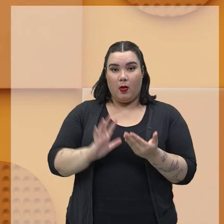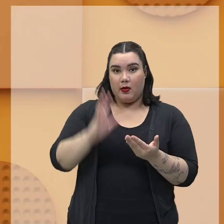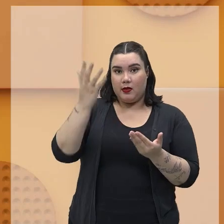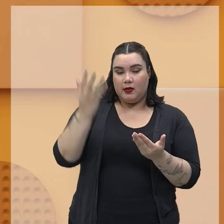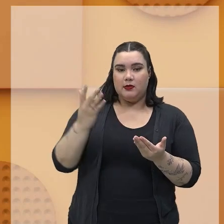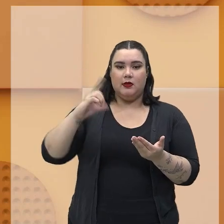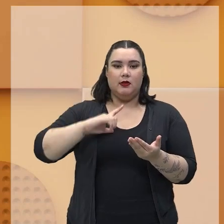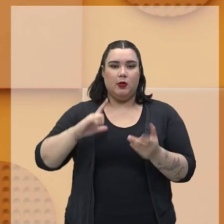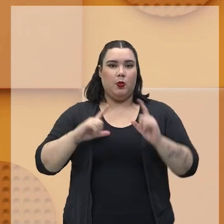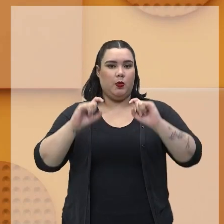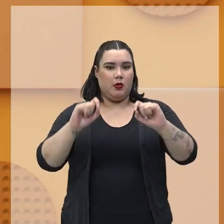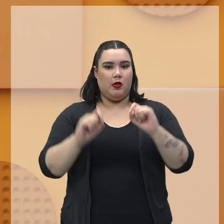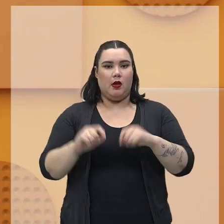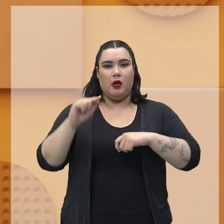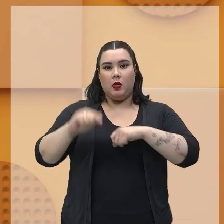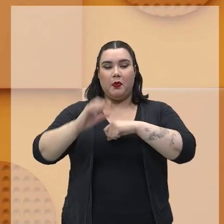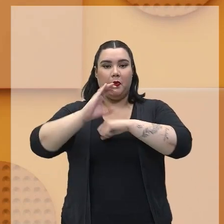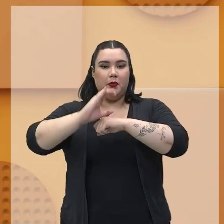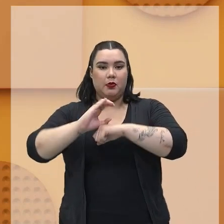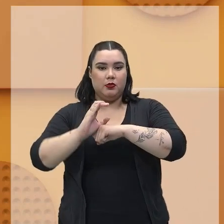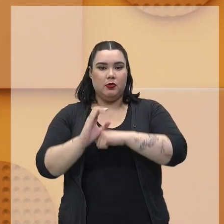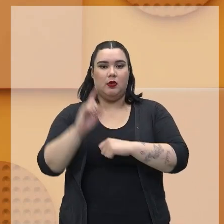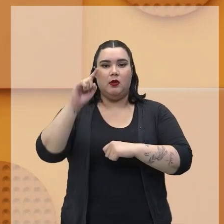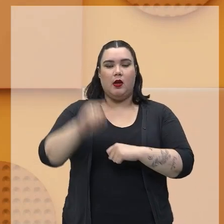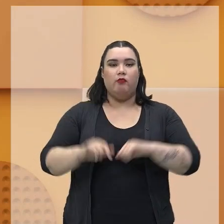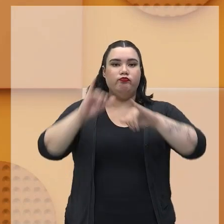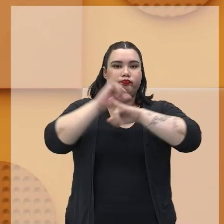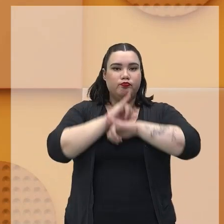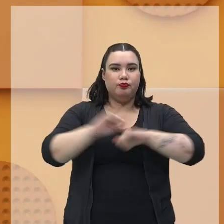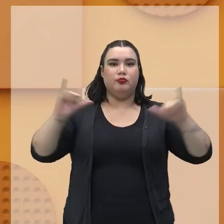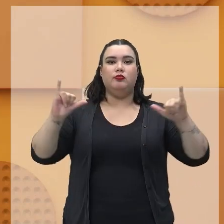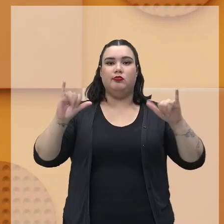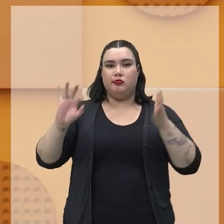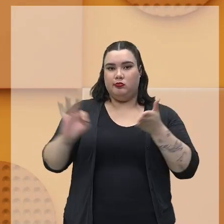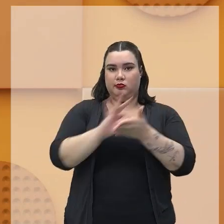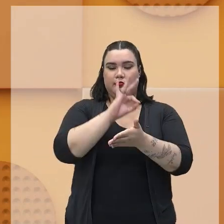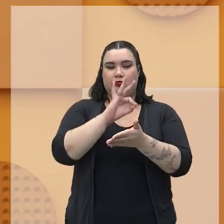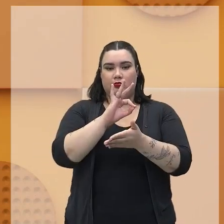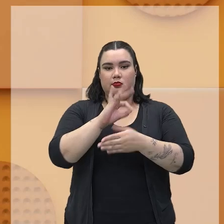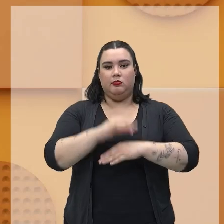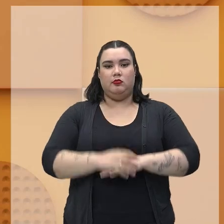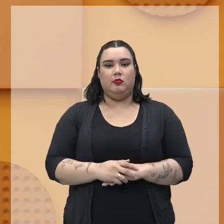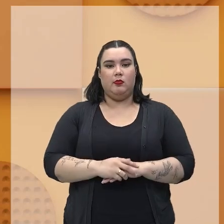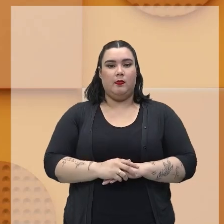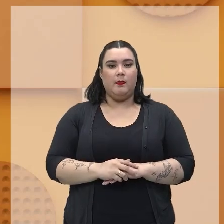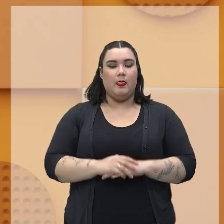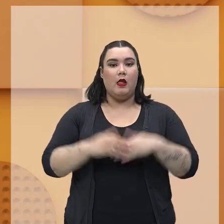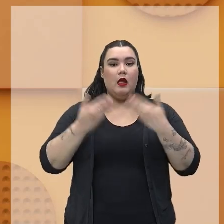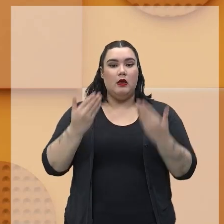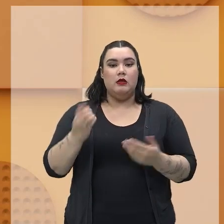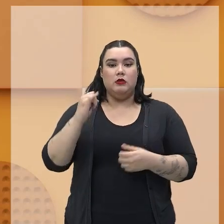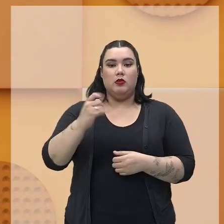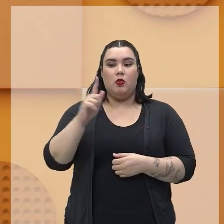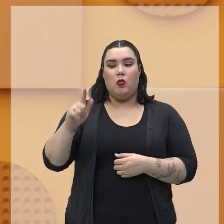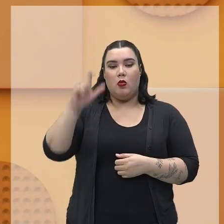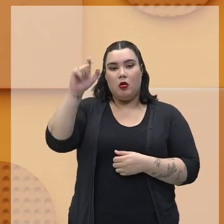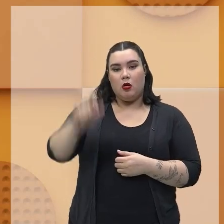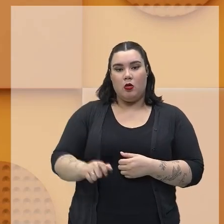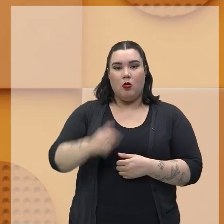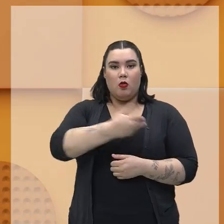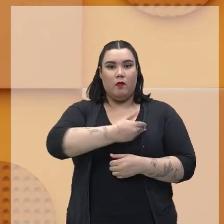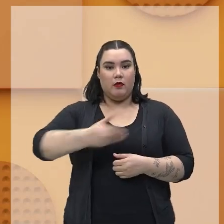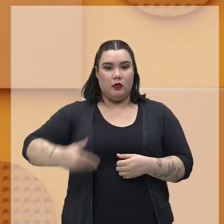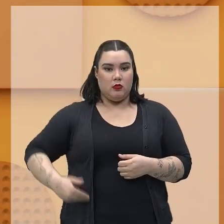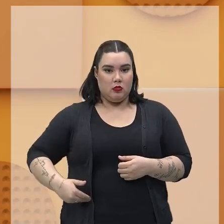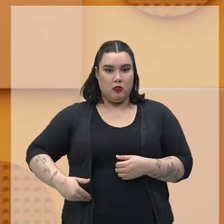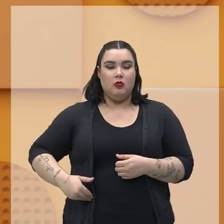costuma chamar que essa Constituição foi promulgada. Quando ela é imposta por um governante, por um déspota